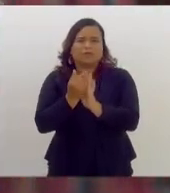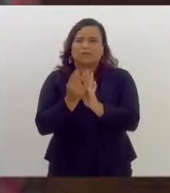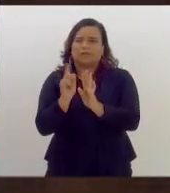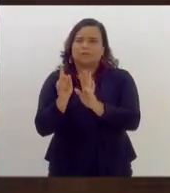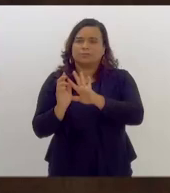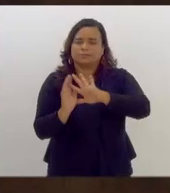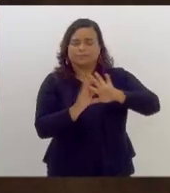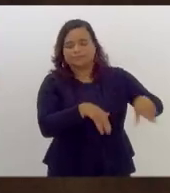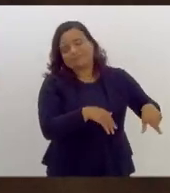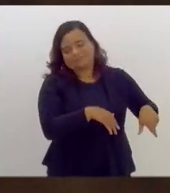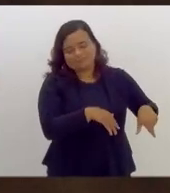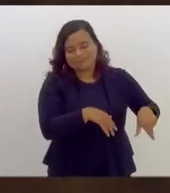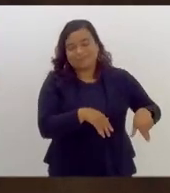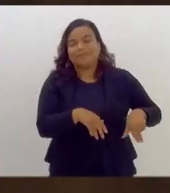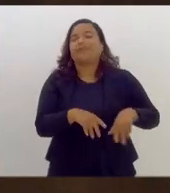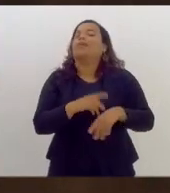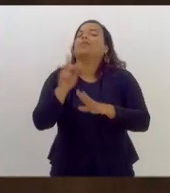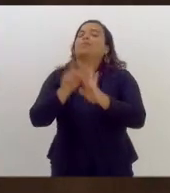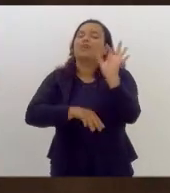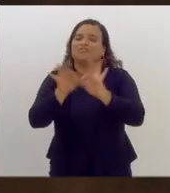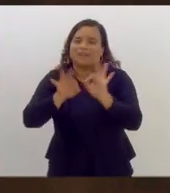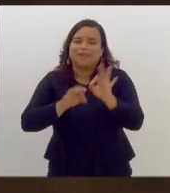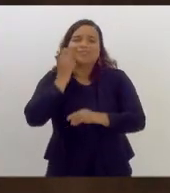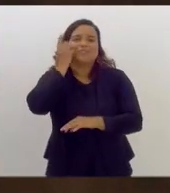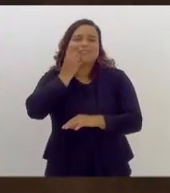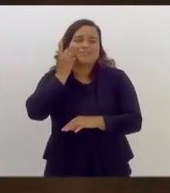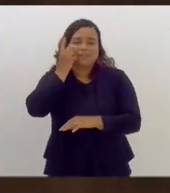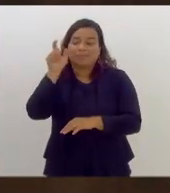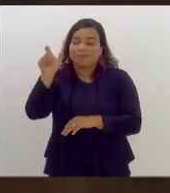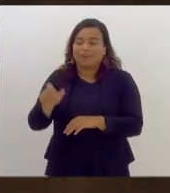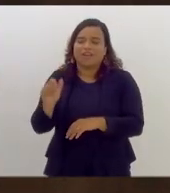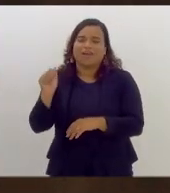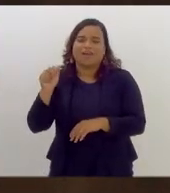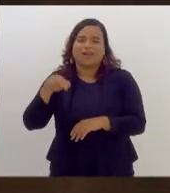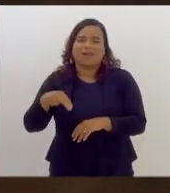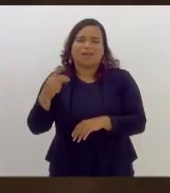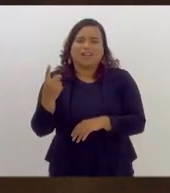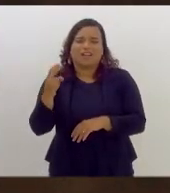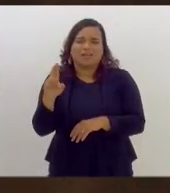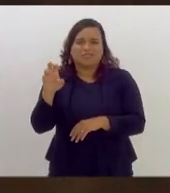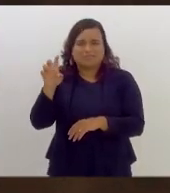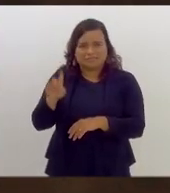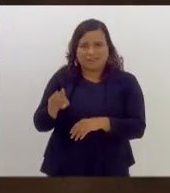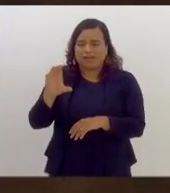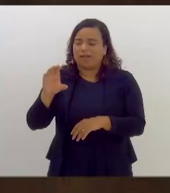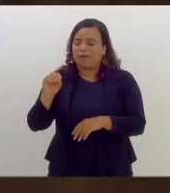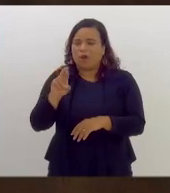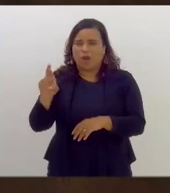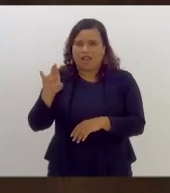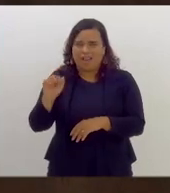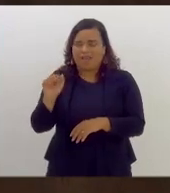acabou a sessão agora, no projeto do deputado André Correia, que é um projeto,